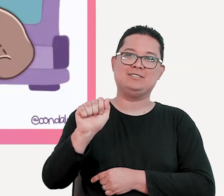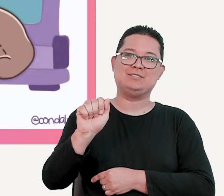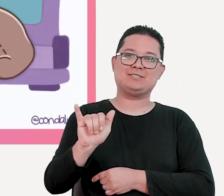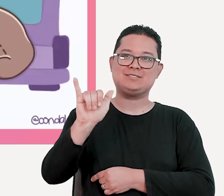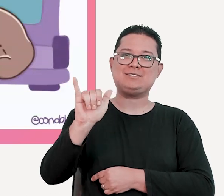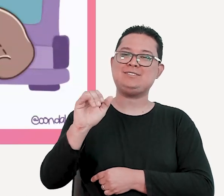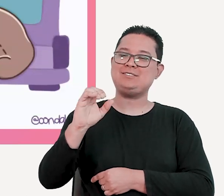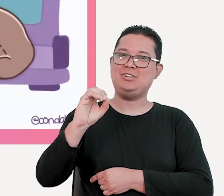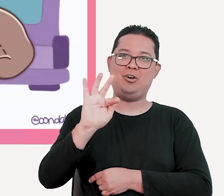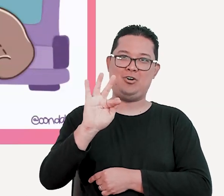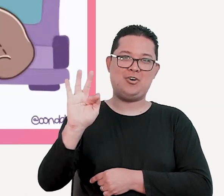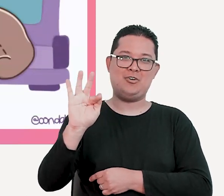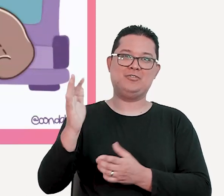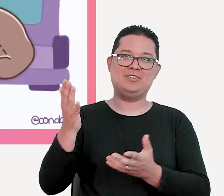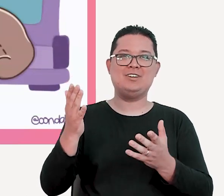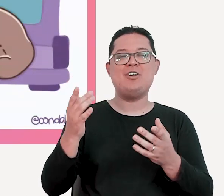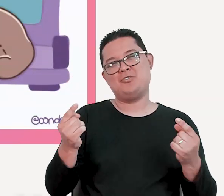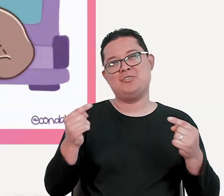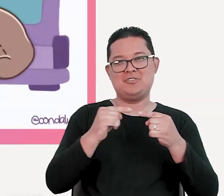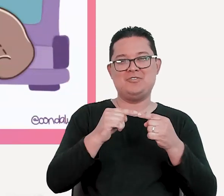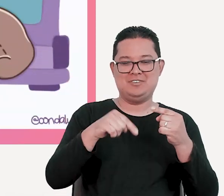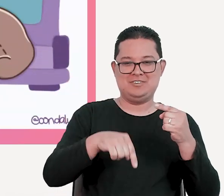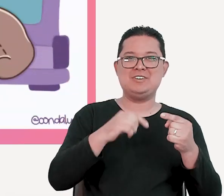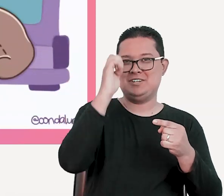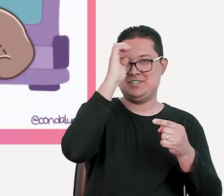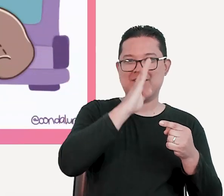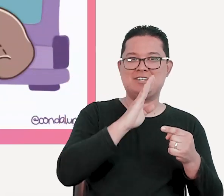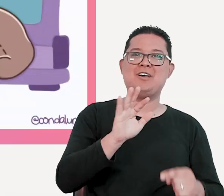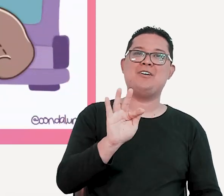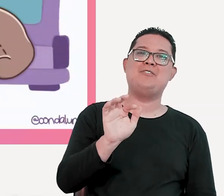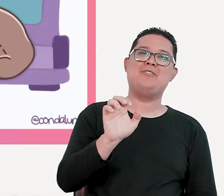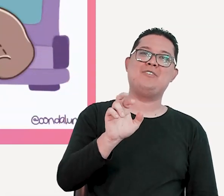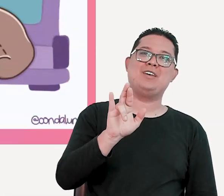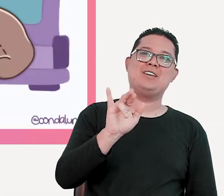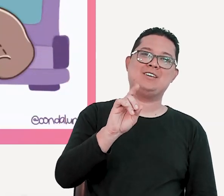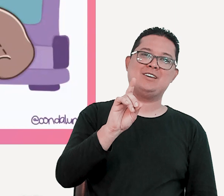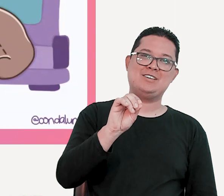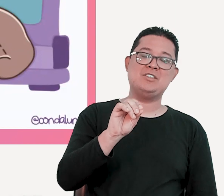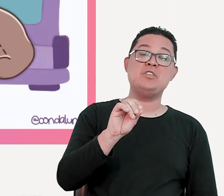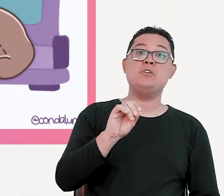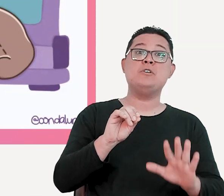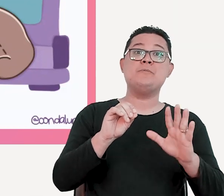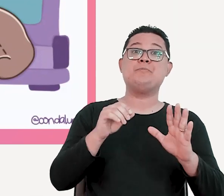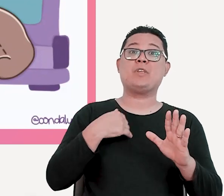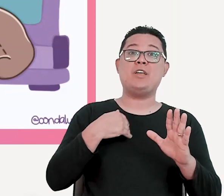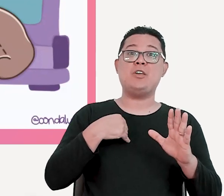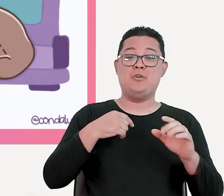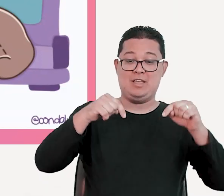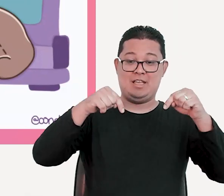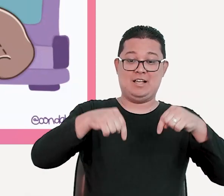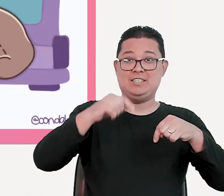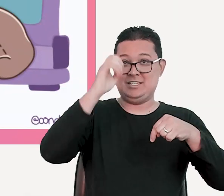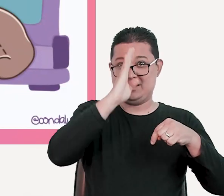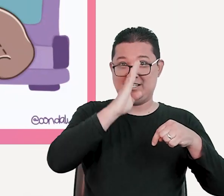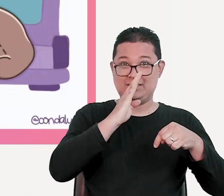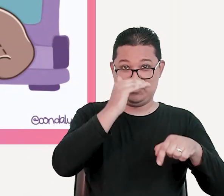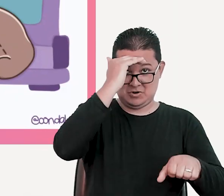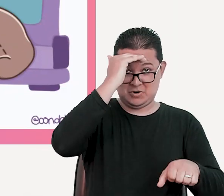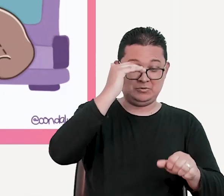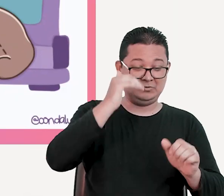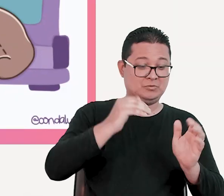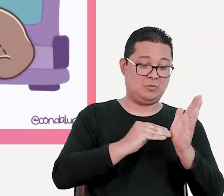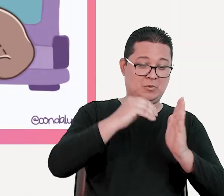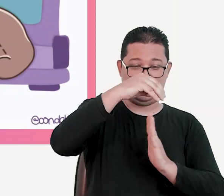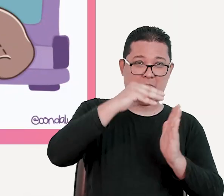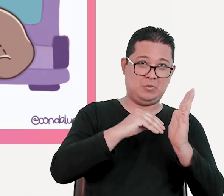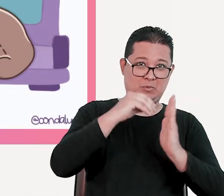baixíssimas temporadas. Então, eu acabo viajando e eu pago tudo mais barato, tá tudo vazio. E eu gosto. Por exemplo, eu fui para a